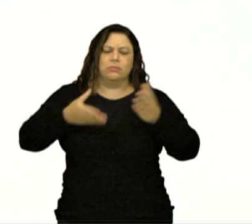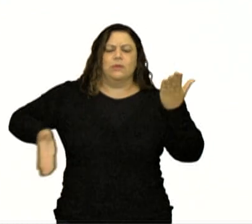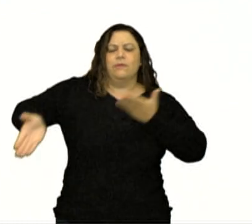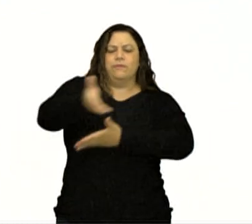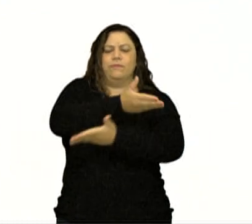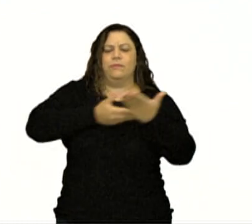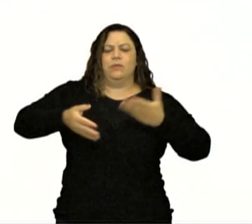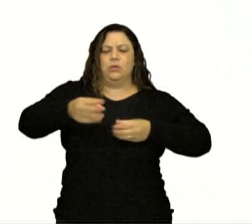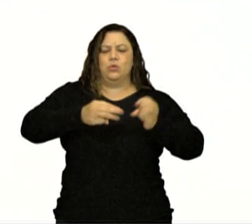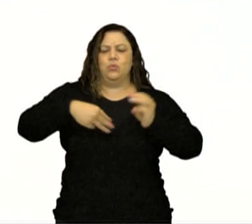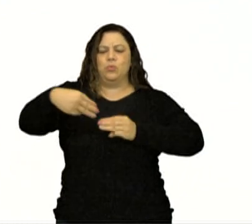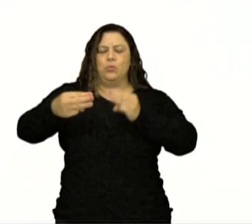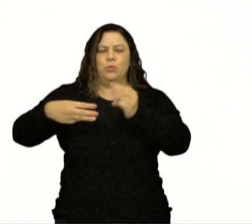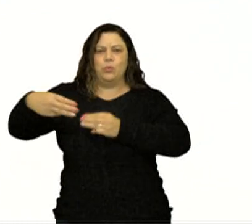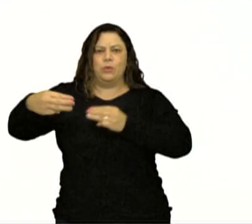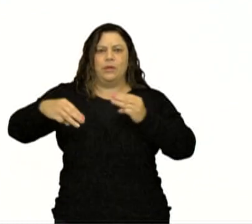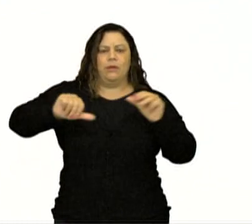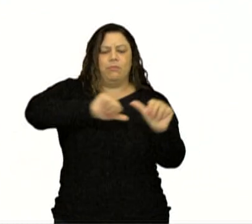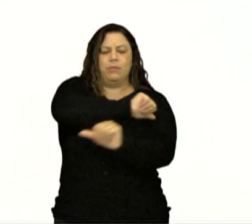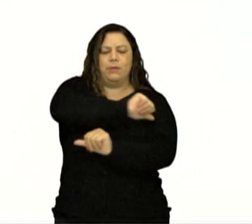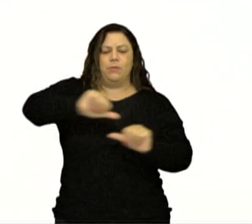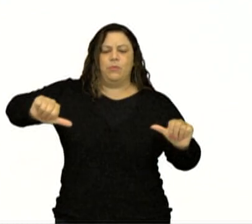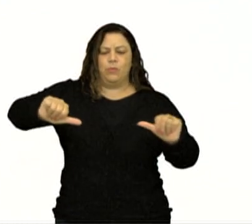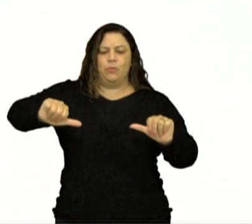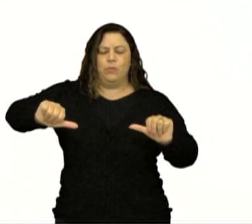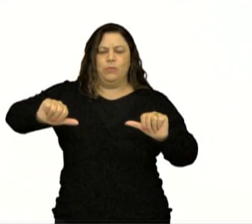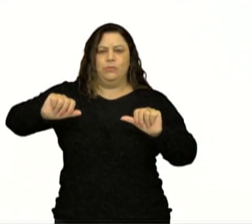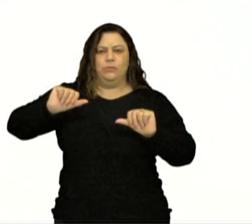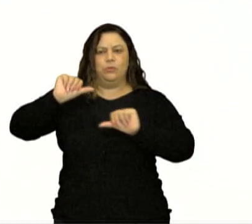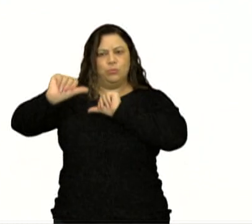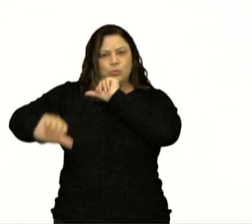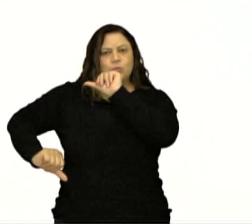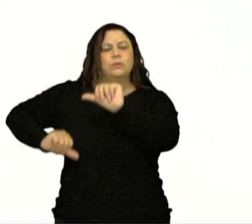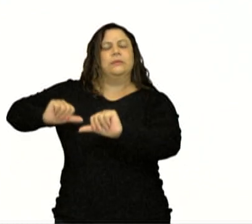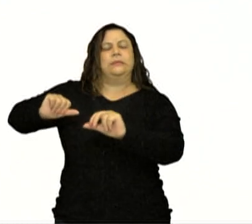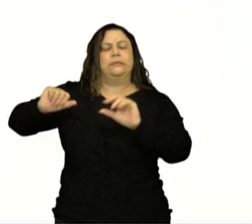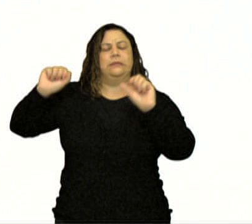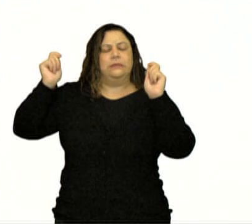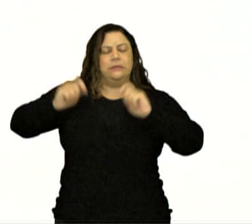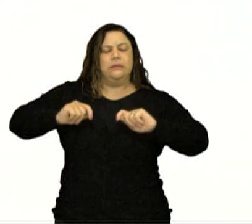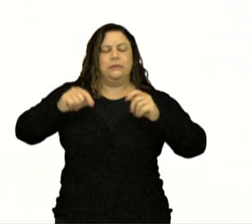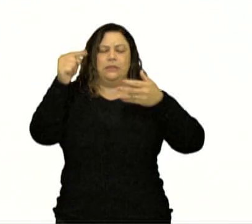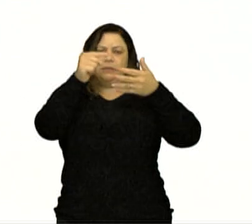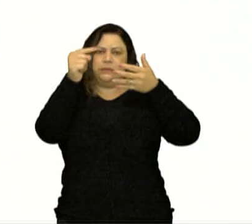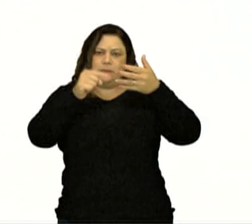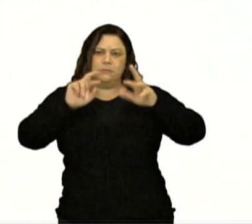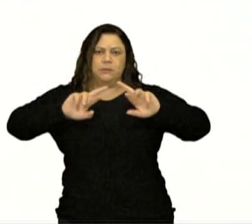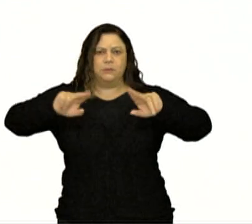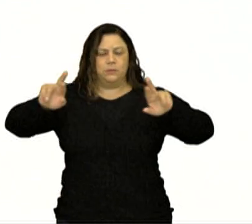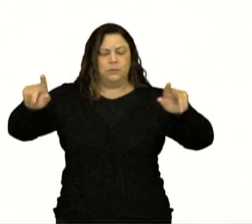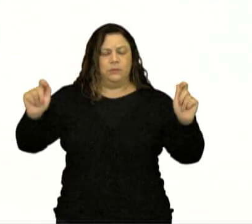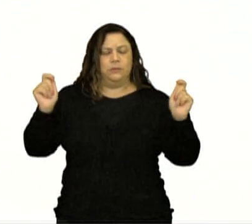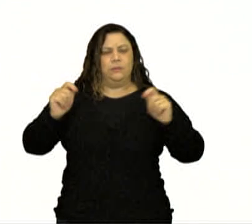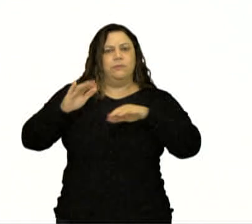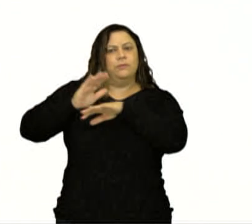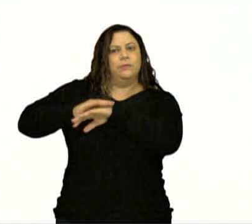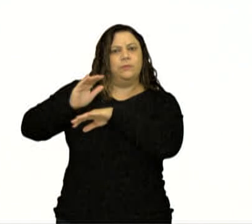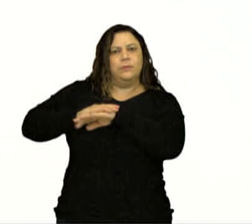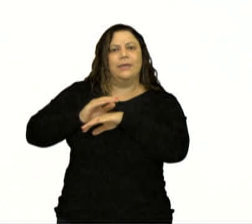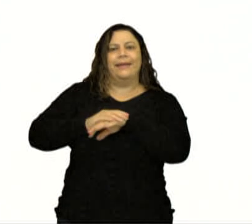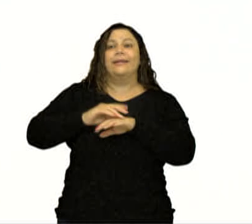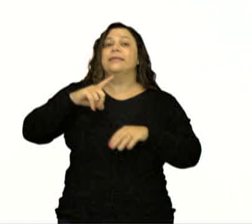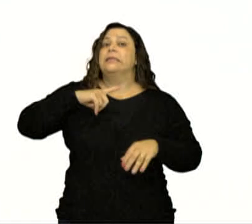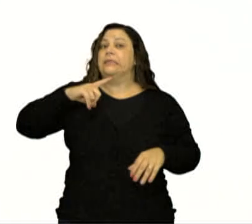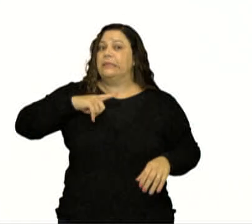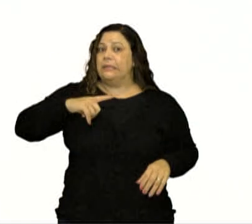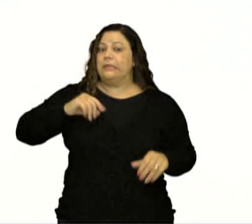que convertem a informação em uma mudança na expressão gênica. Então, ela vai ter esses mecanismos que vão fazer com que haja essa